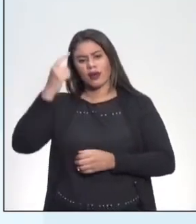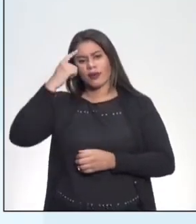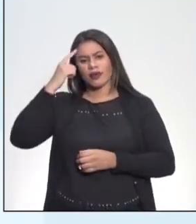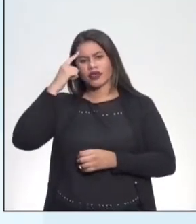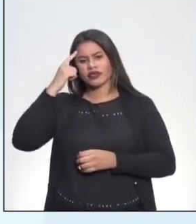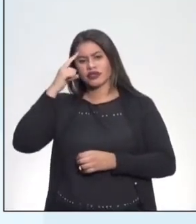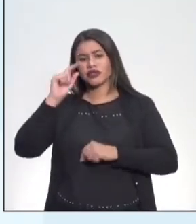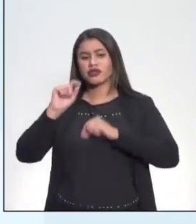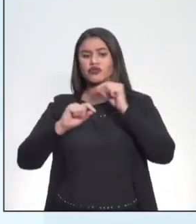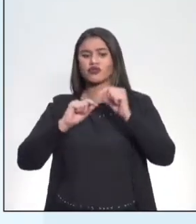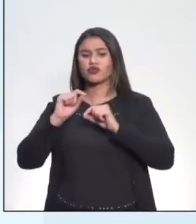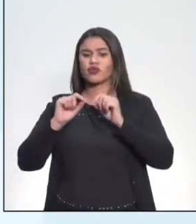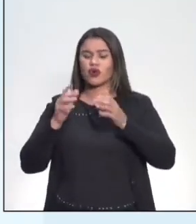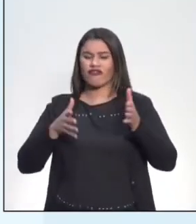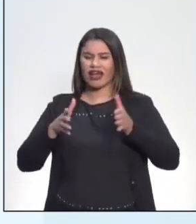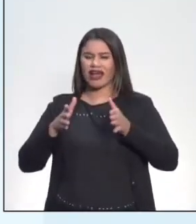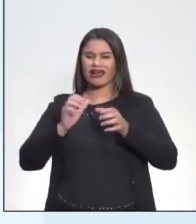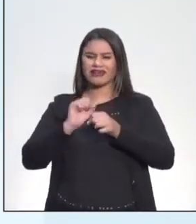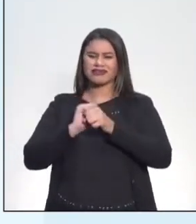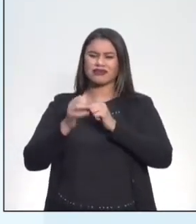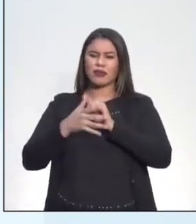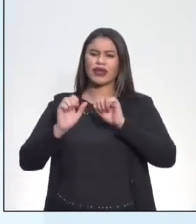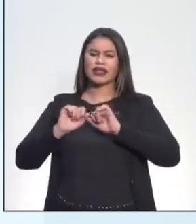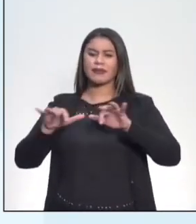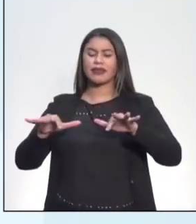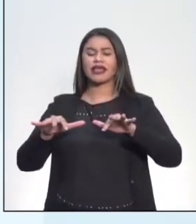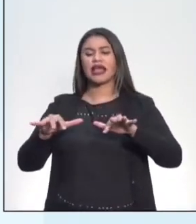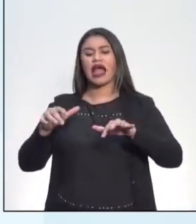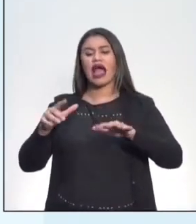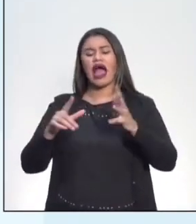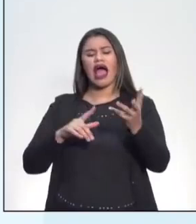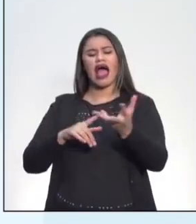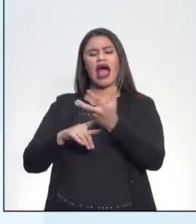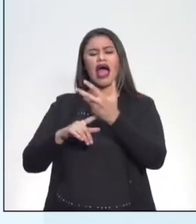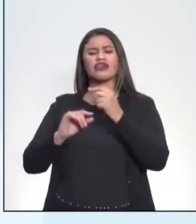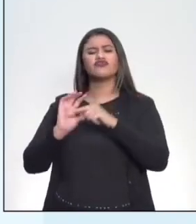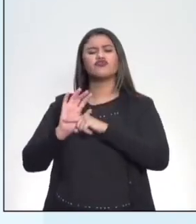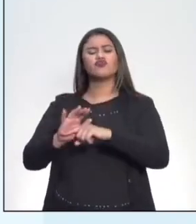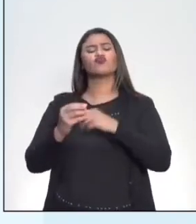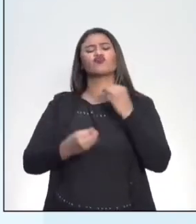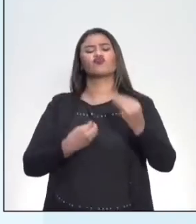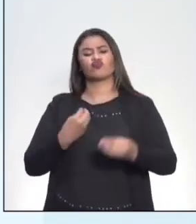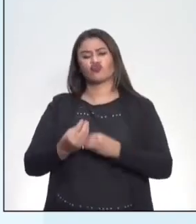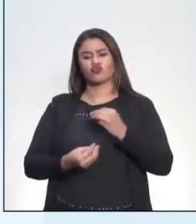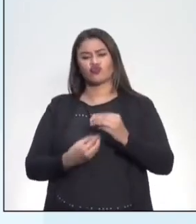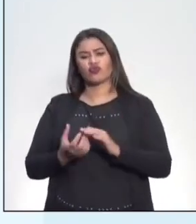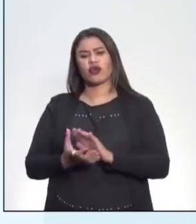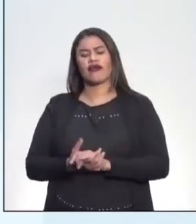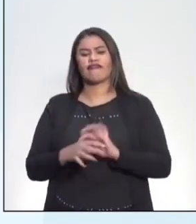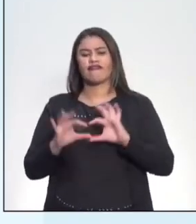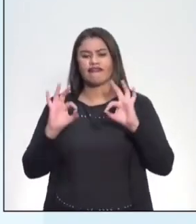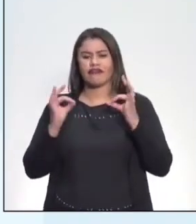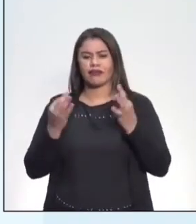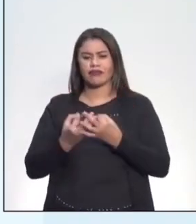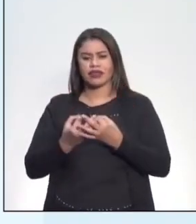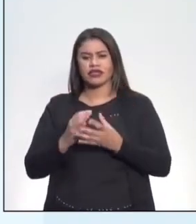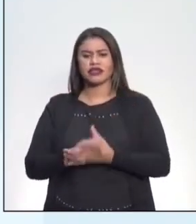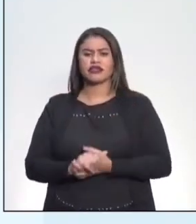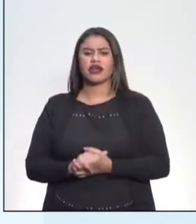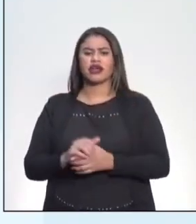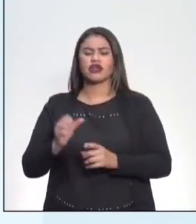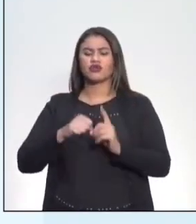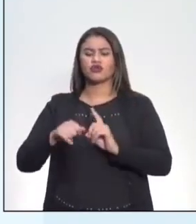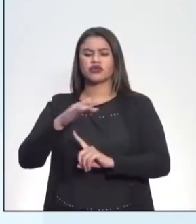a arte? No que a arte pode estar auxiliando você, auxiliando, né, seu colega, sua família, a sociedade de modo